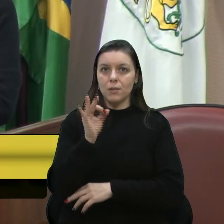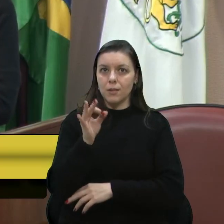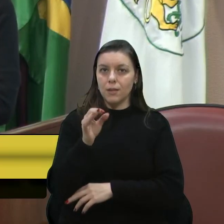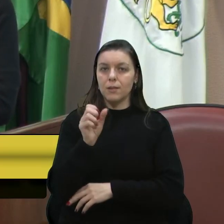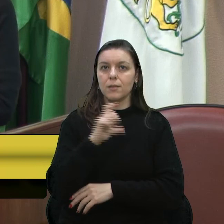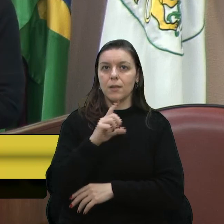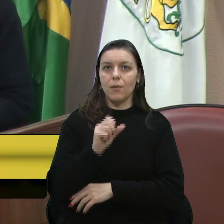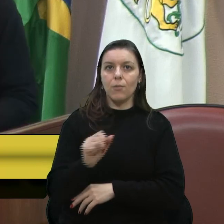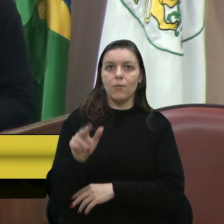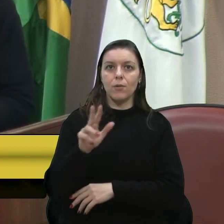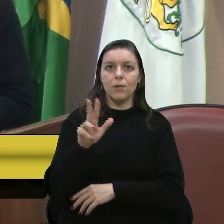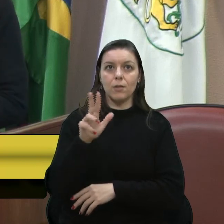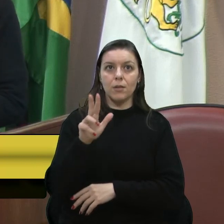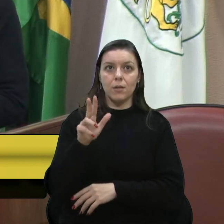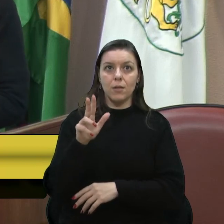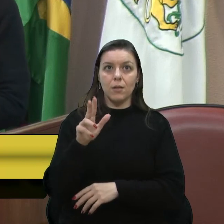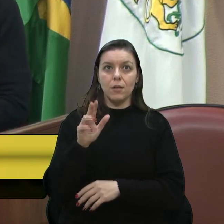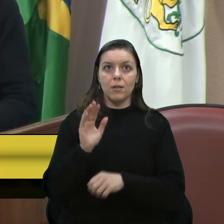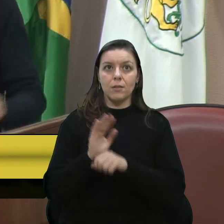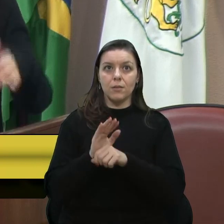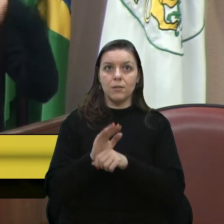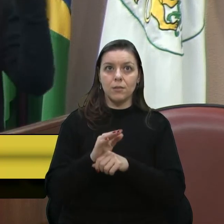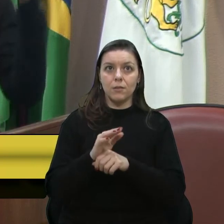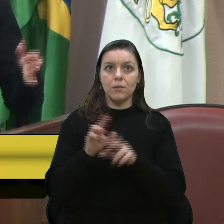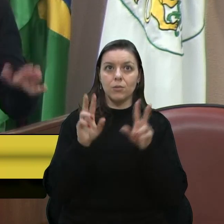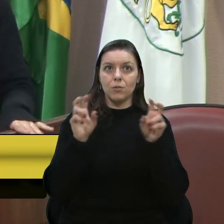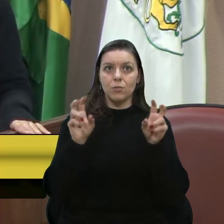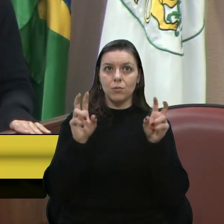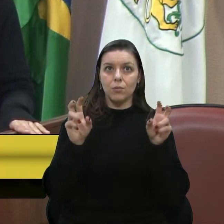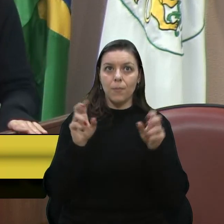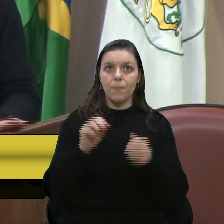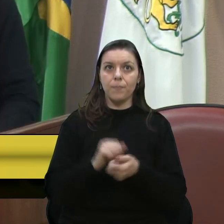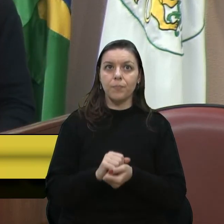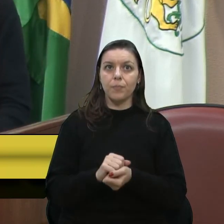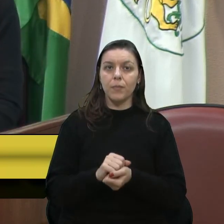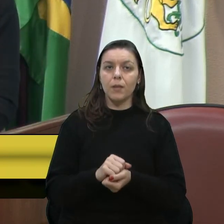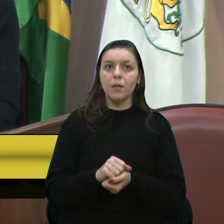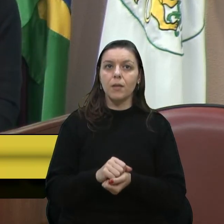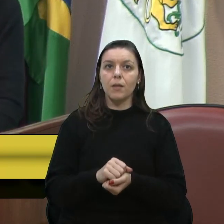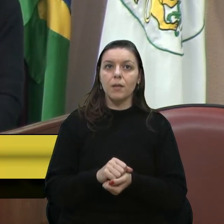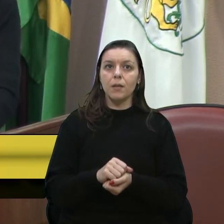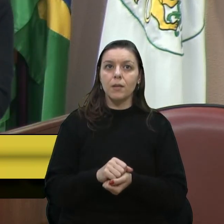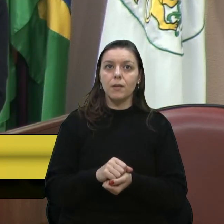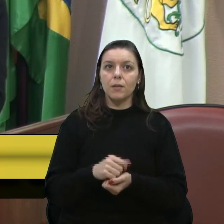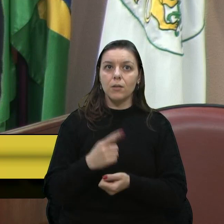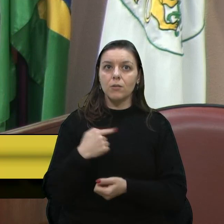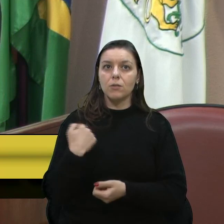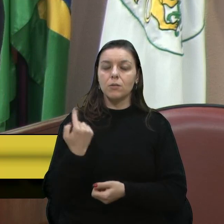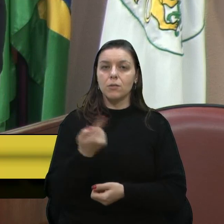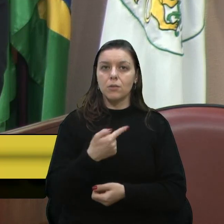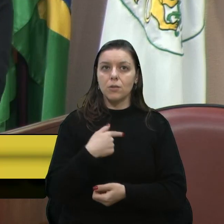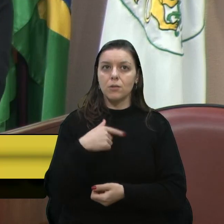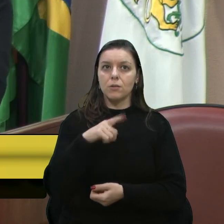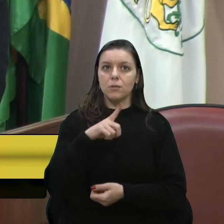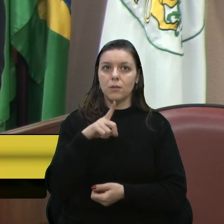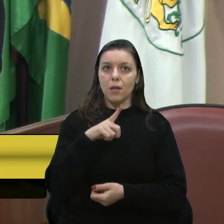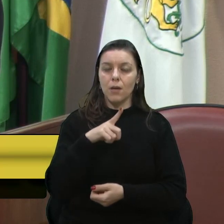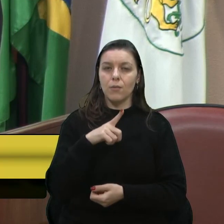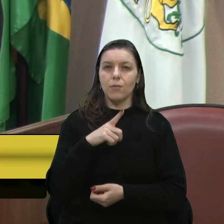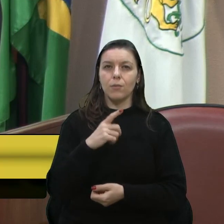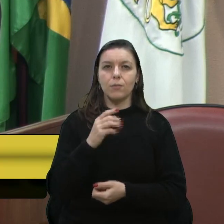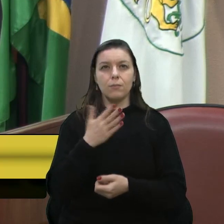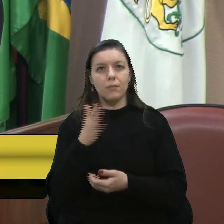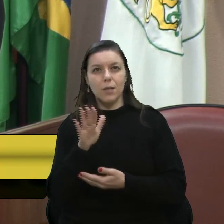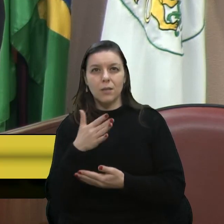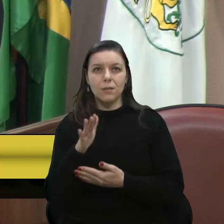valorosa contribuição nesse assunto que eu escolhi trazer hoje. Então, para frisar, a gente tem a estimativa